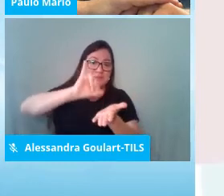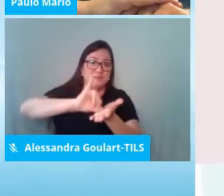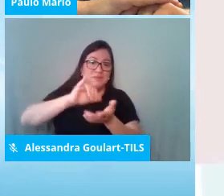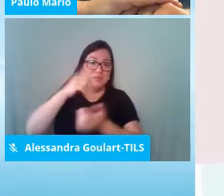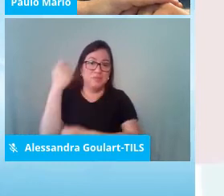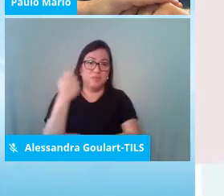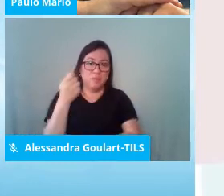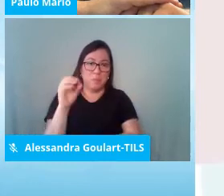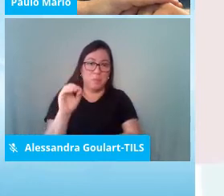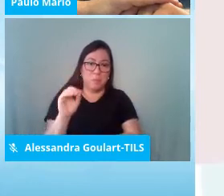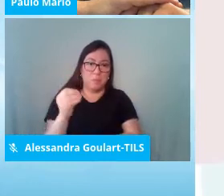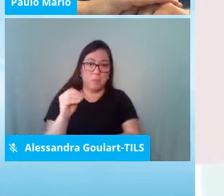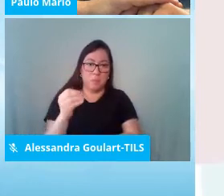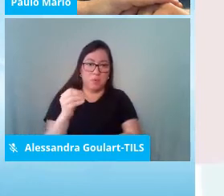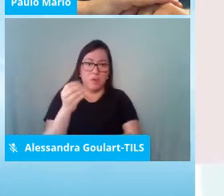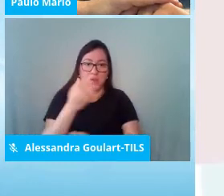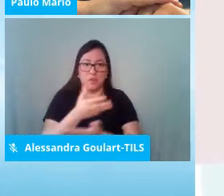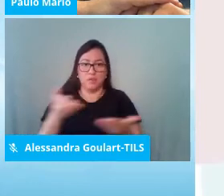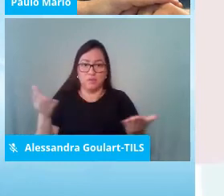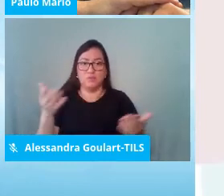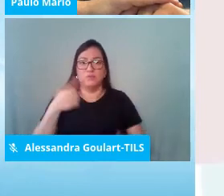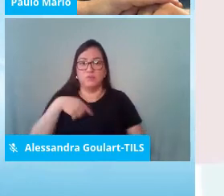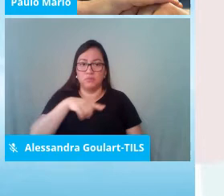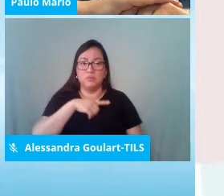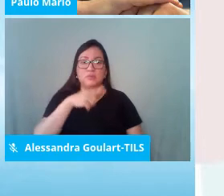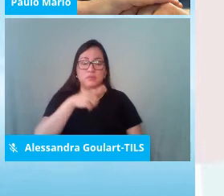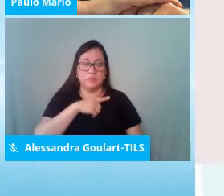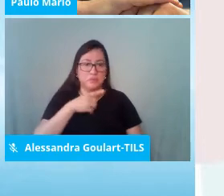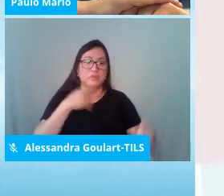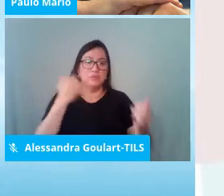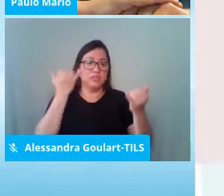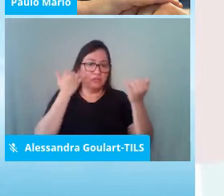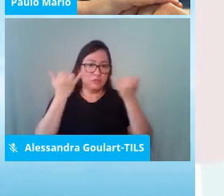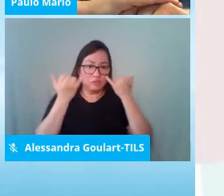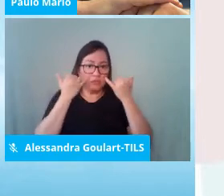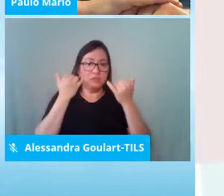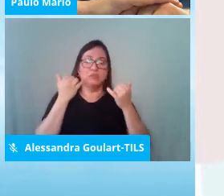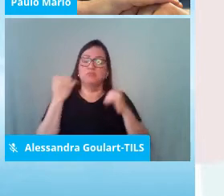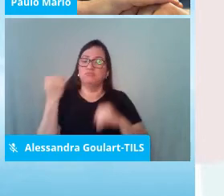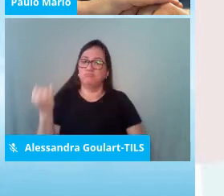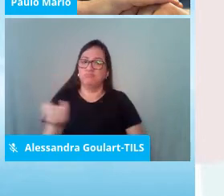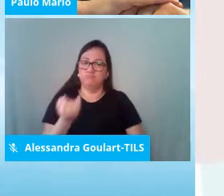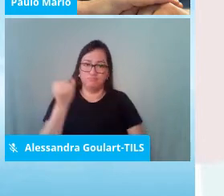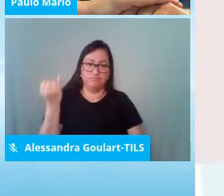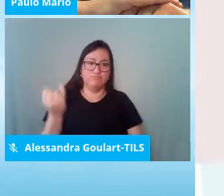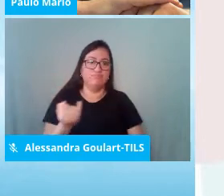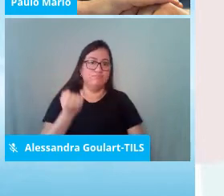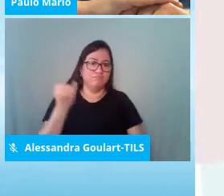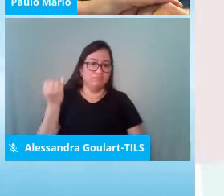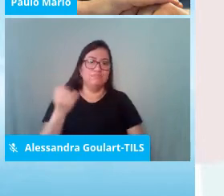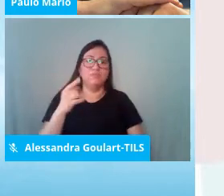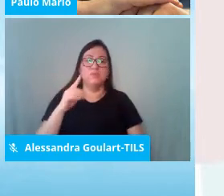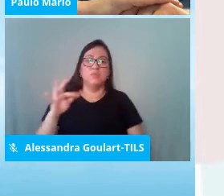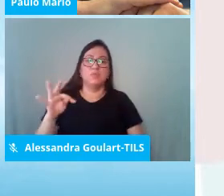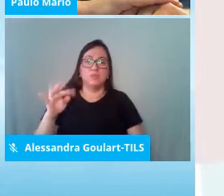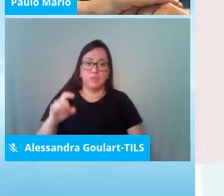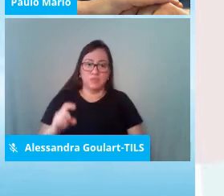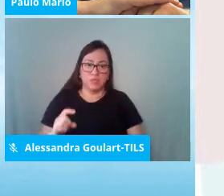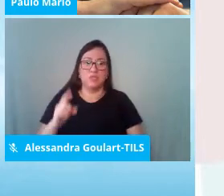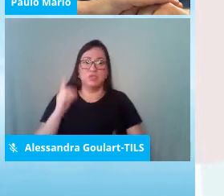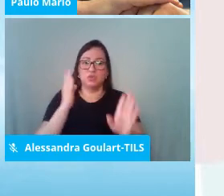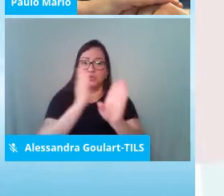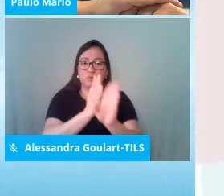gente tem dados bem relevantes em relação à taxa de detecção